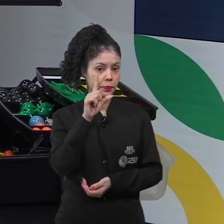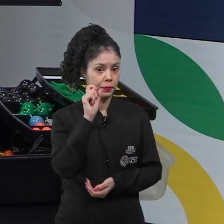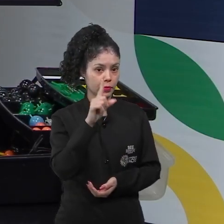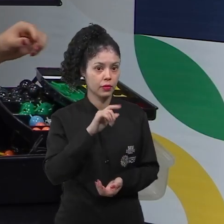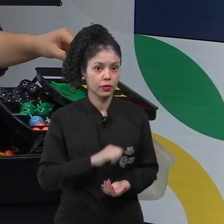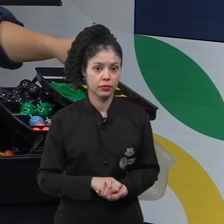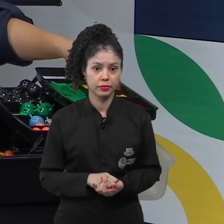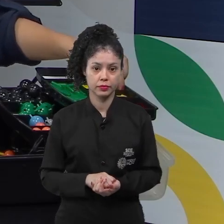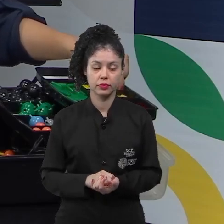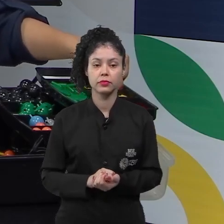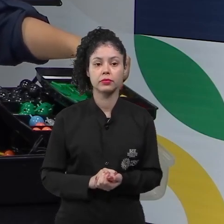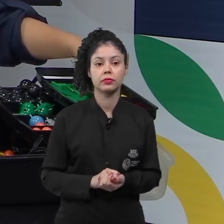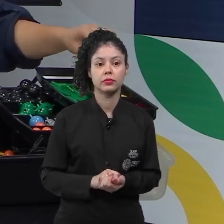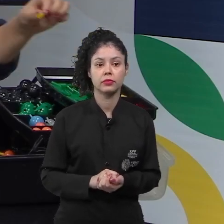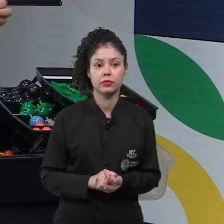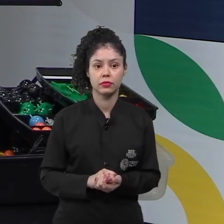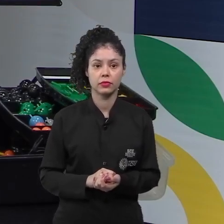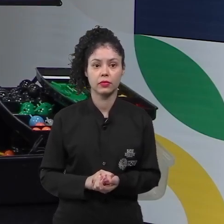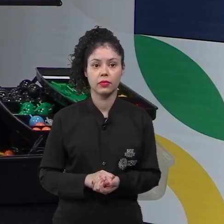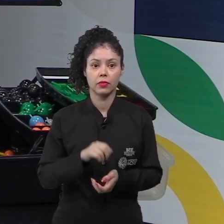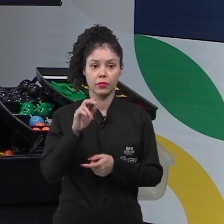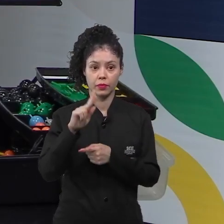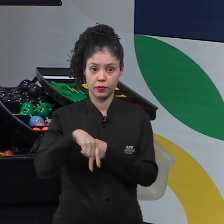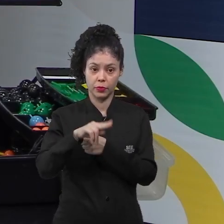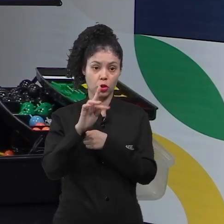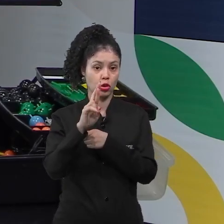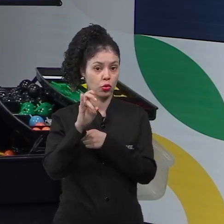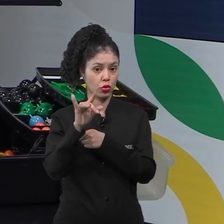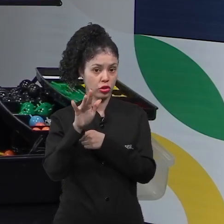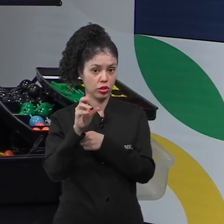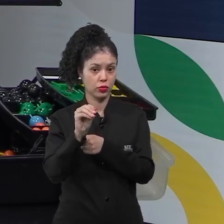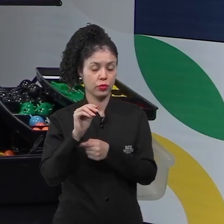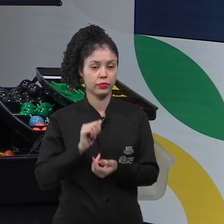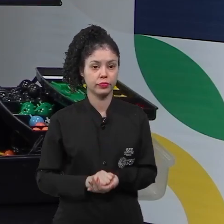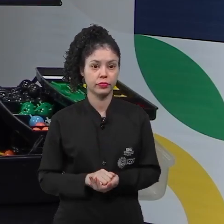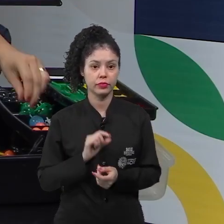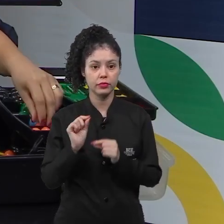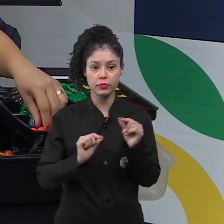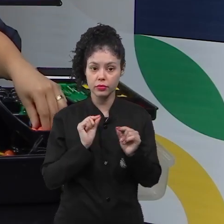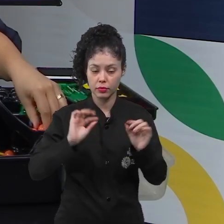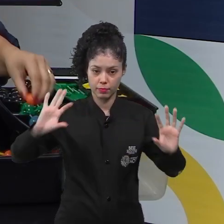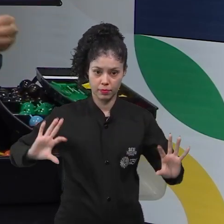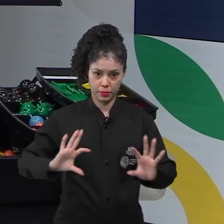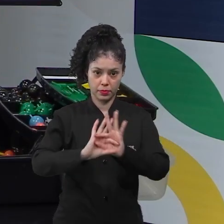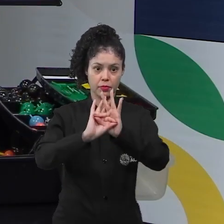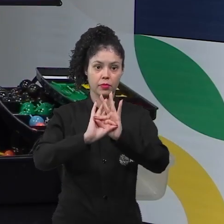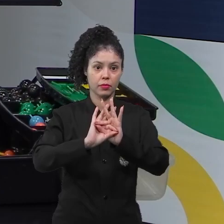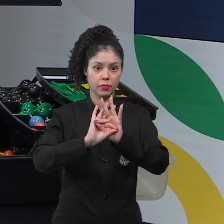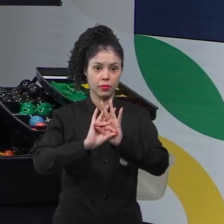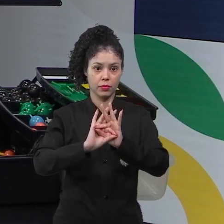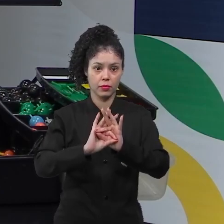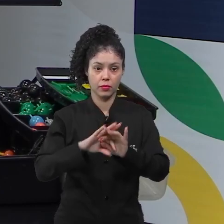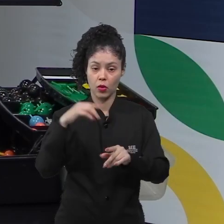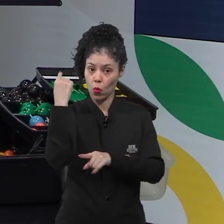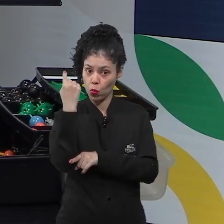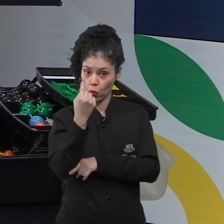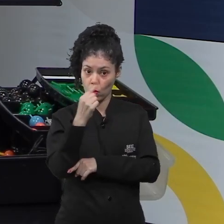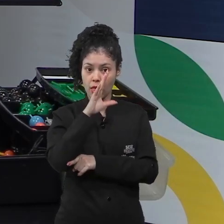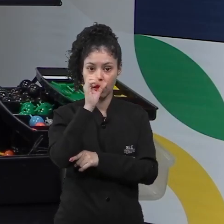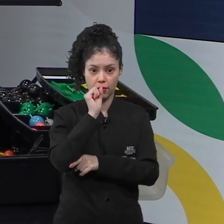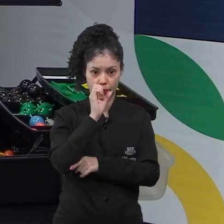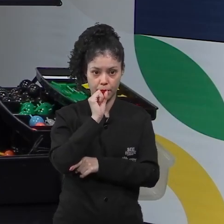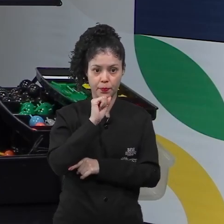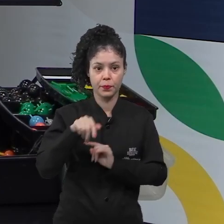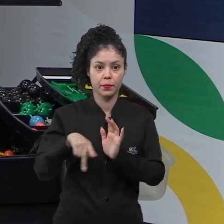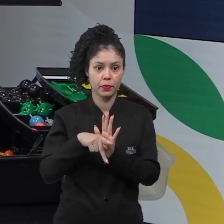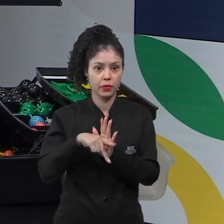ela vai representar ali o nitrogênio. Então, esse nitrogênio, ele vai estar ligado aqui a uma bolinha laranjada,